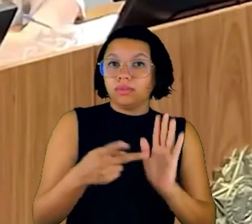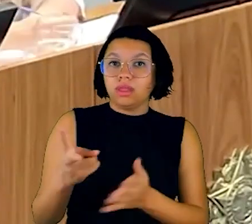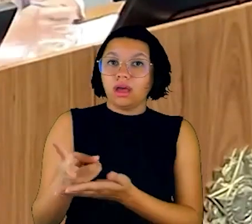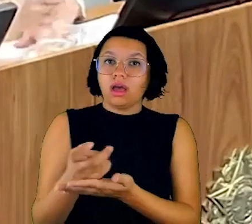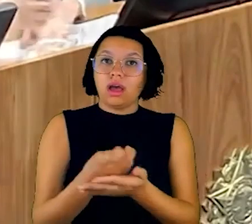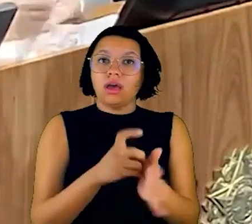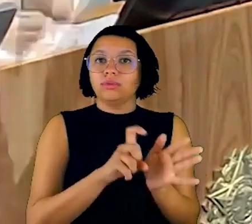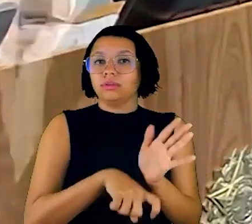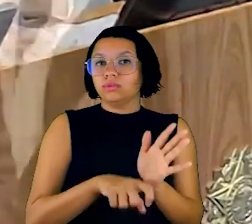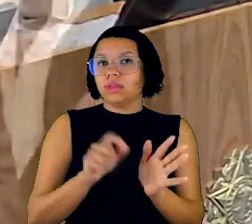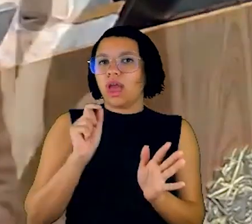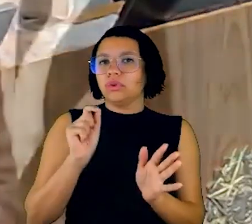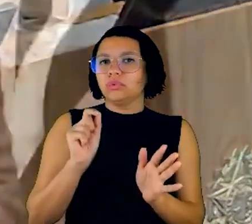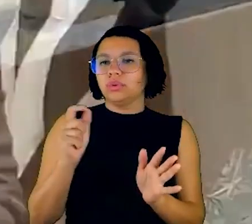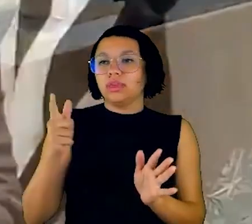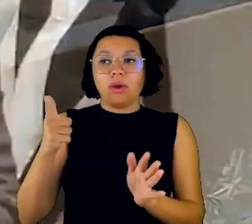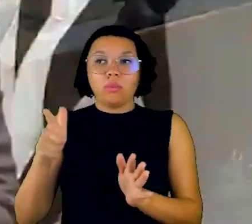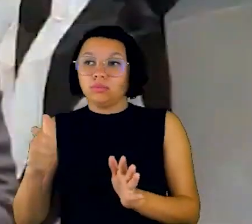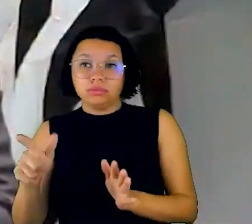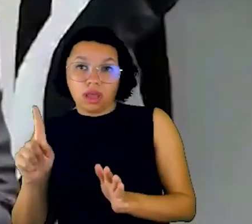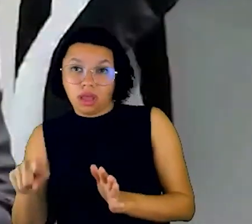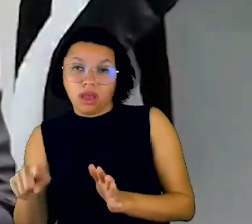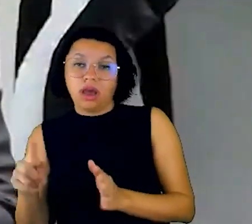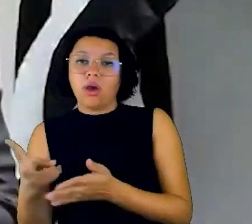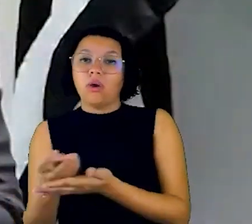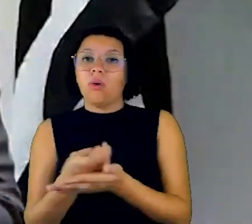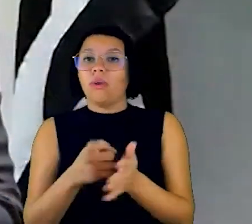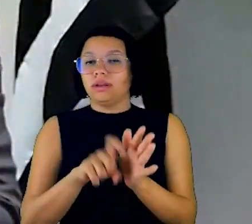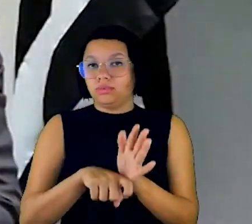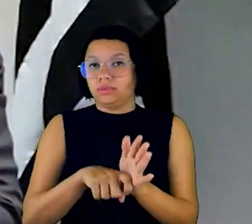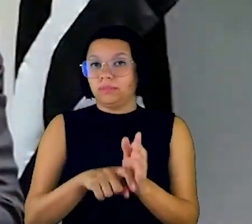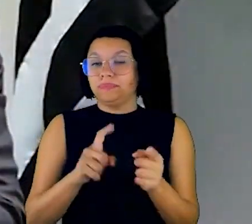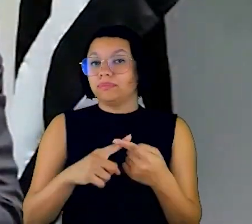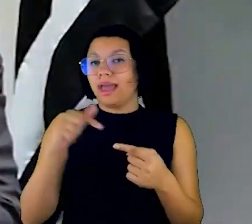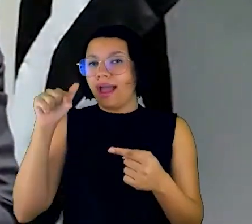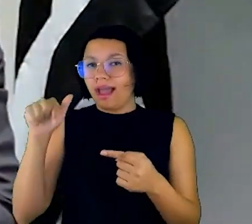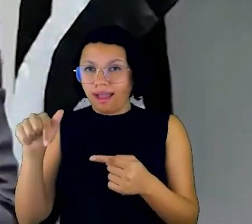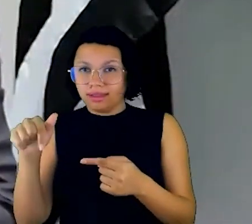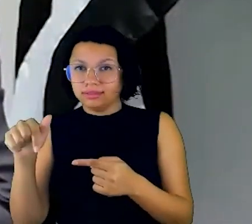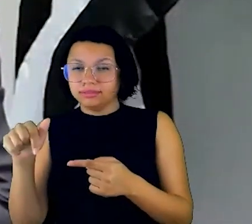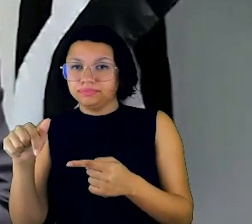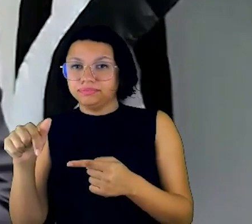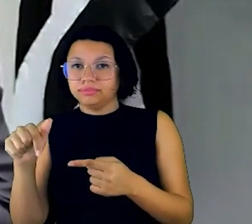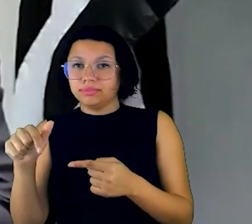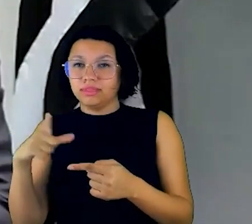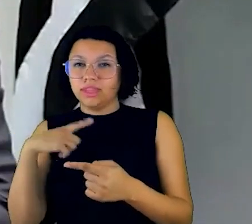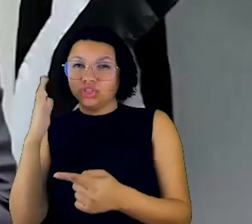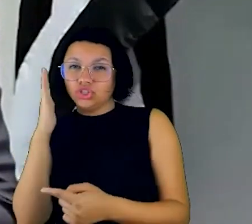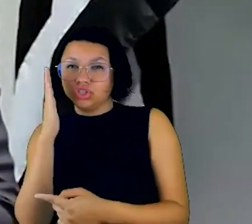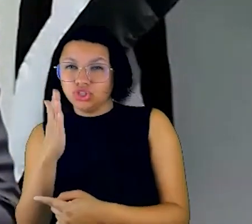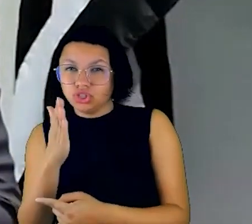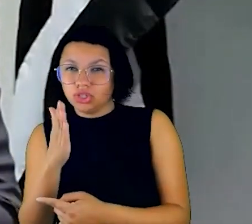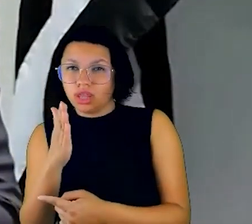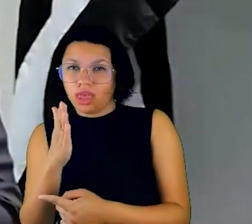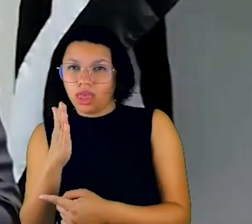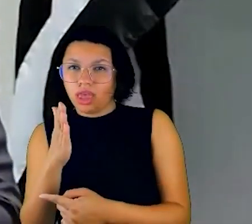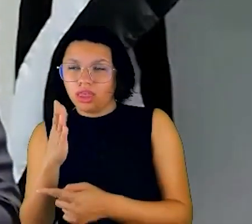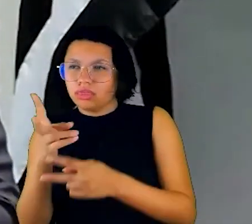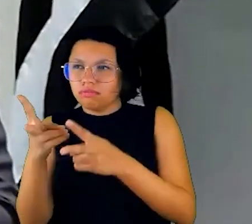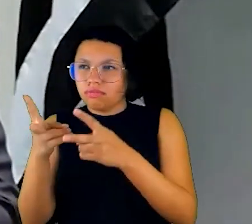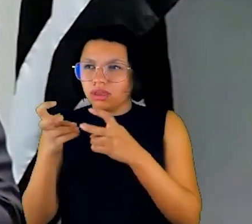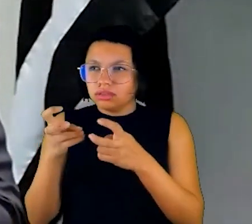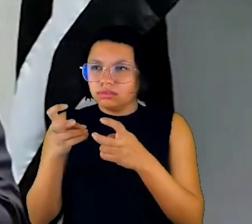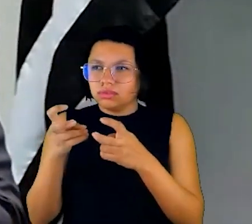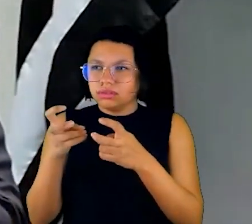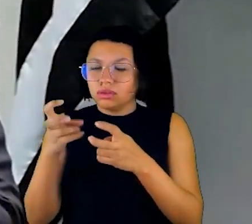do que ao não tributário, embora o plano não tributário tenha direto reflexo